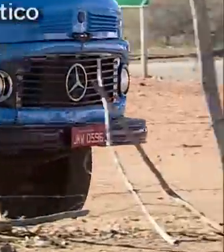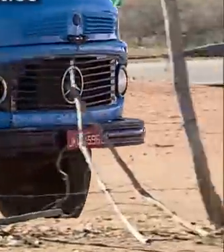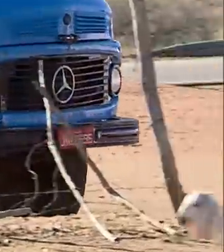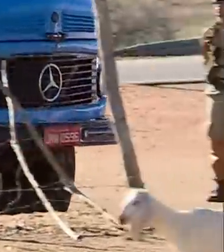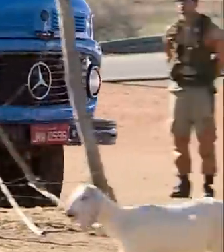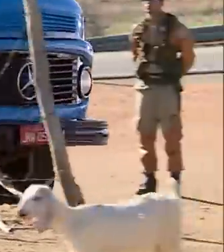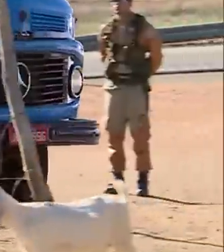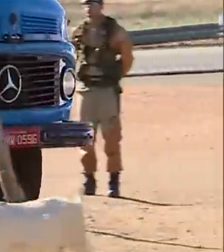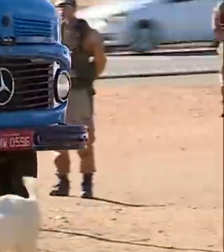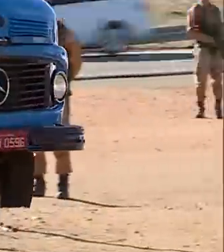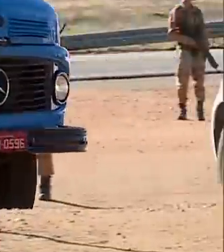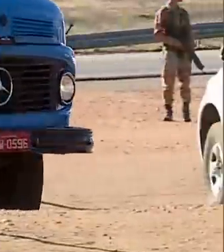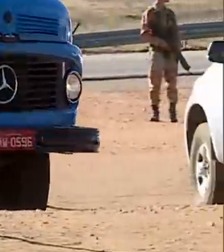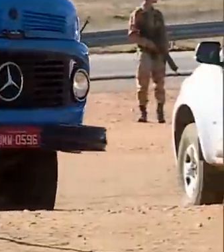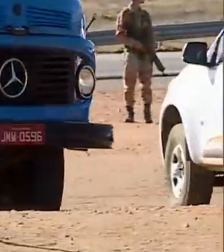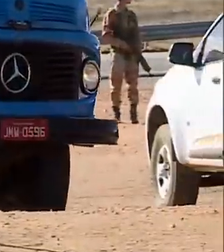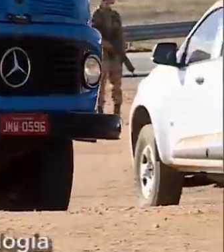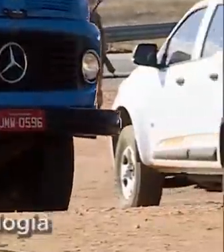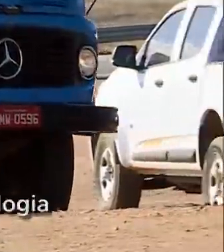Tchau.